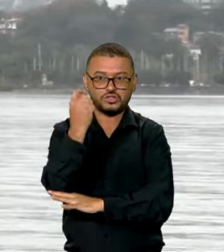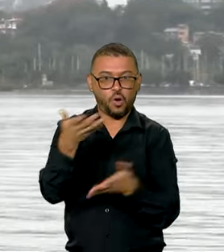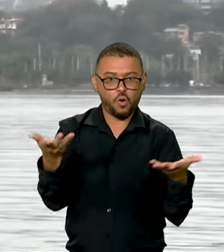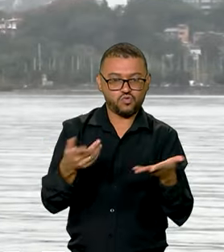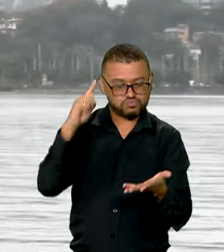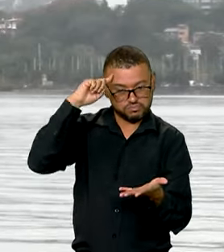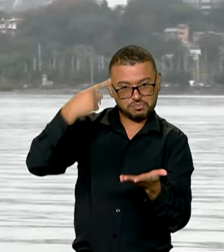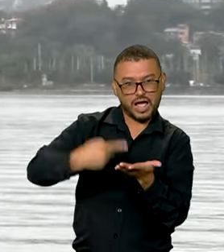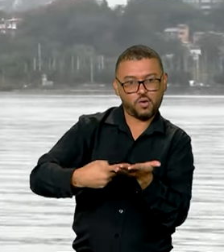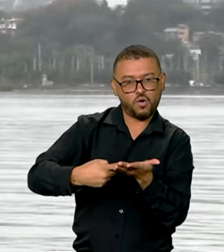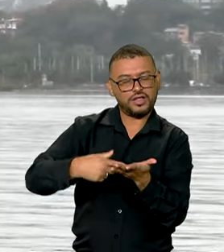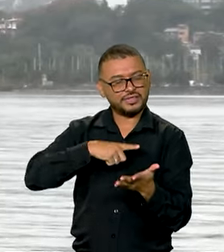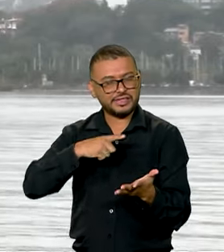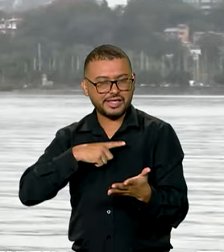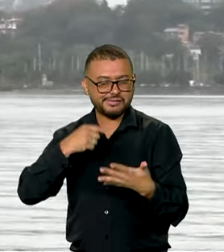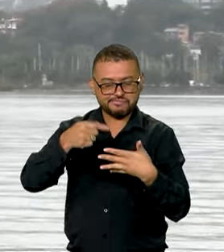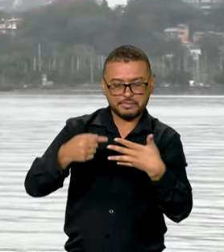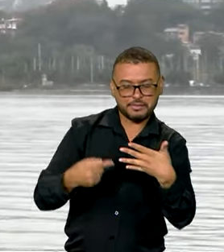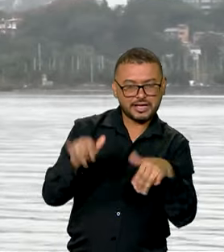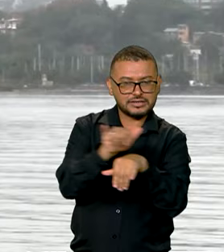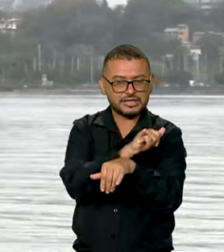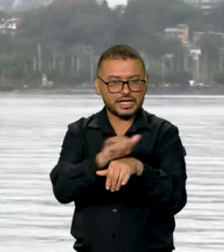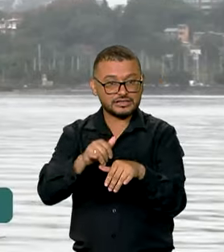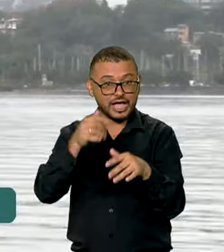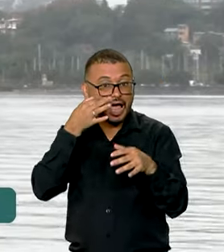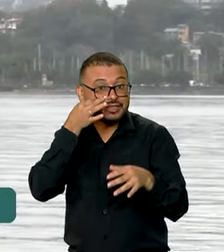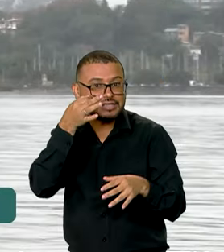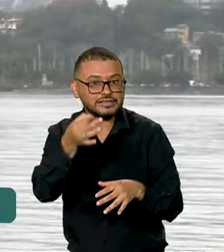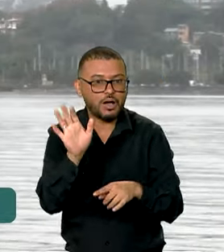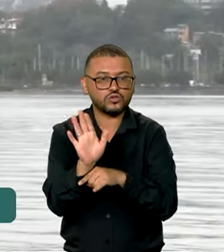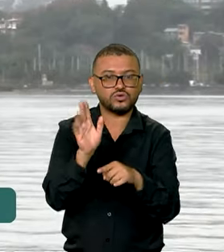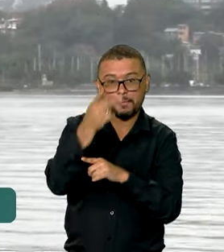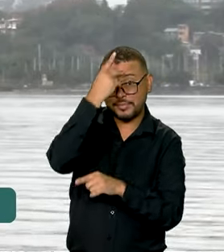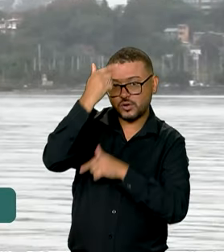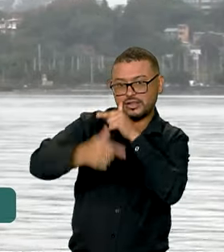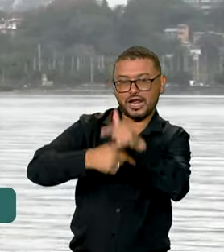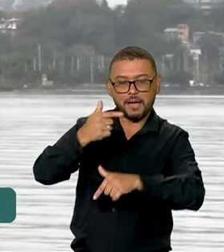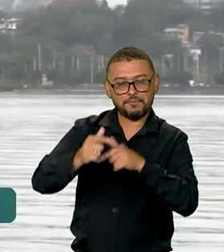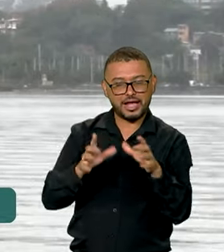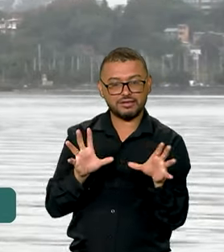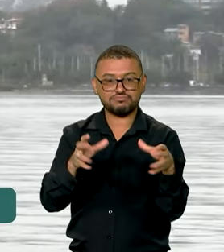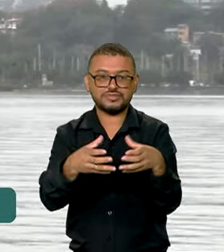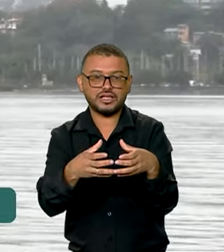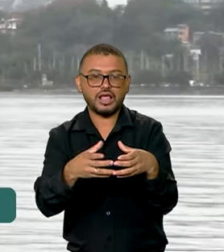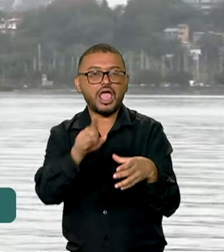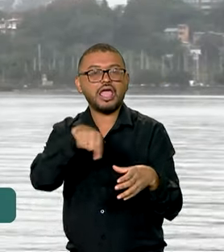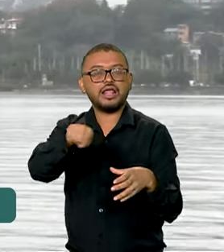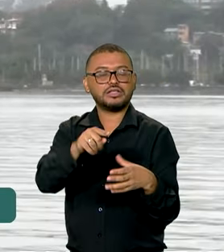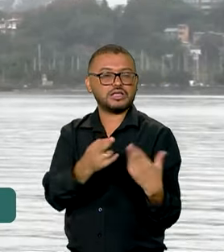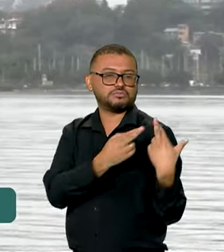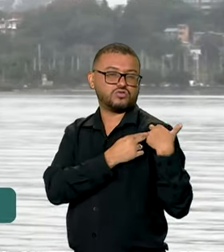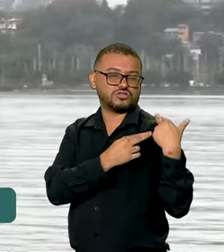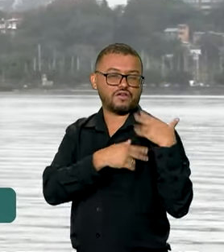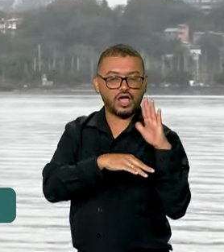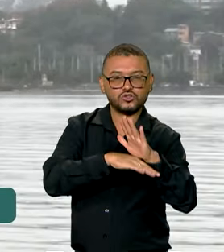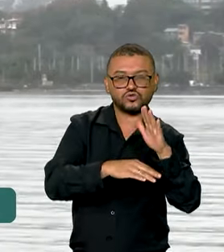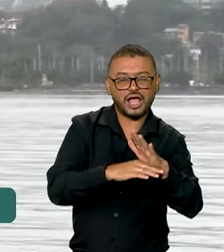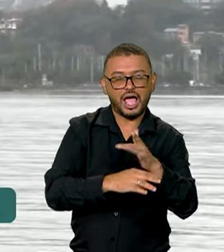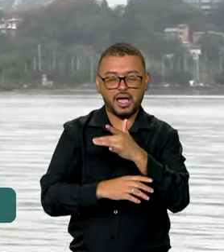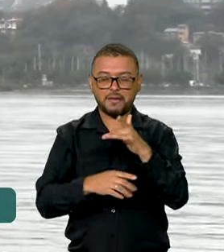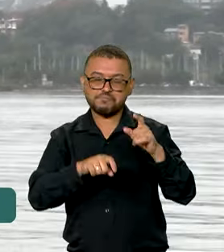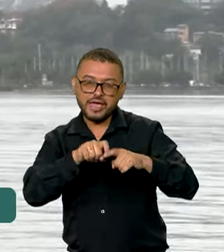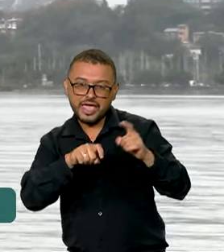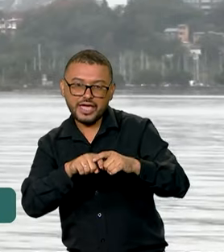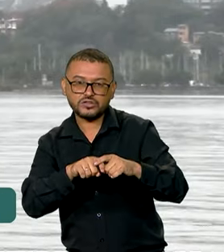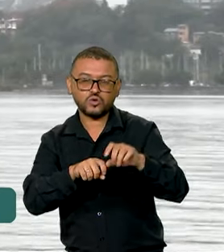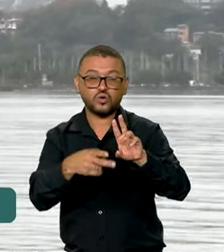reunir hoje para discutir ações de atenção aos trabalhadores da saúde da família que estão na linha de frente junto à Força Nacional do